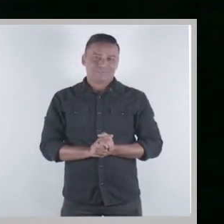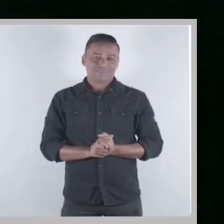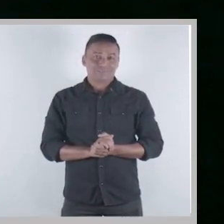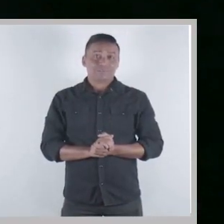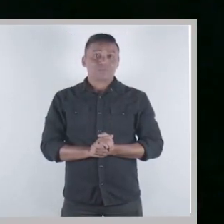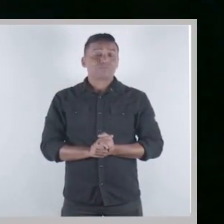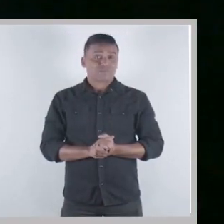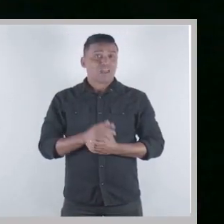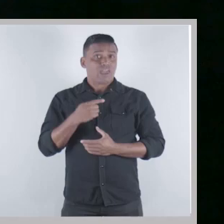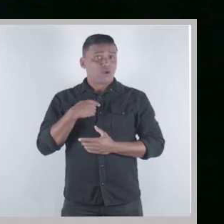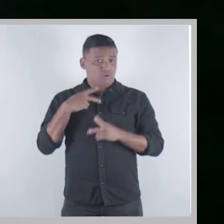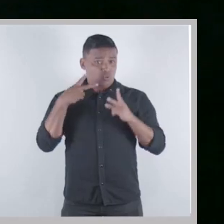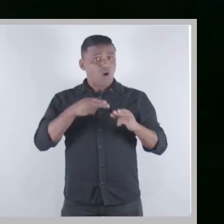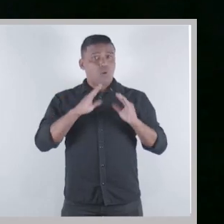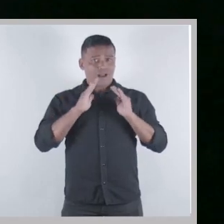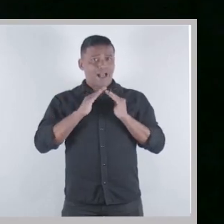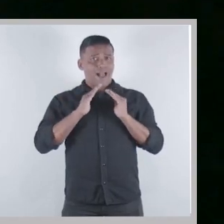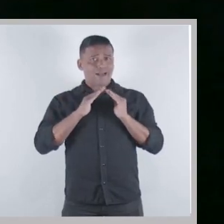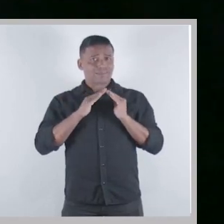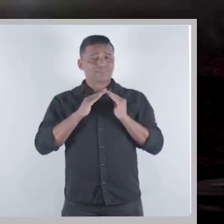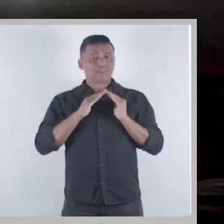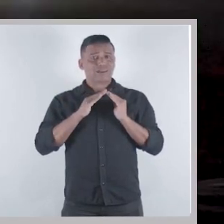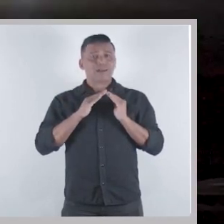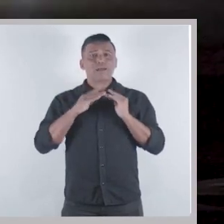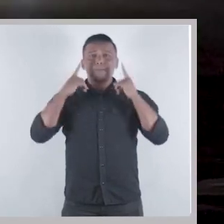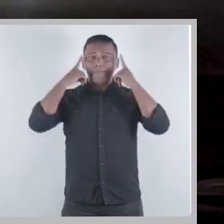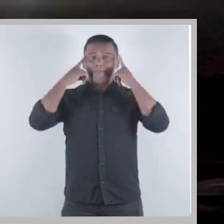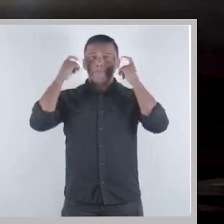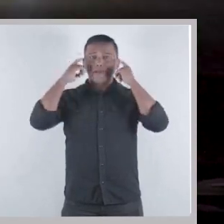Se eu fosse uma casa, eu teria meu próprio som.